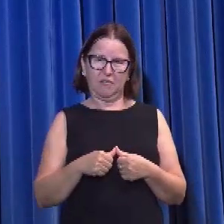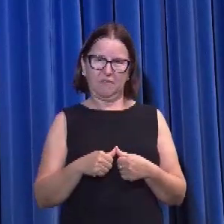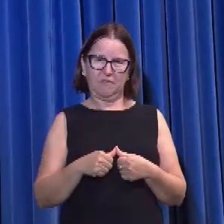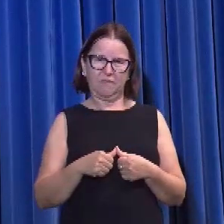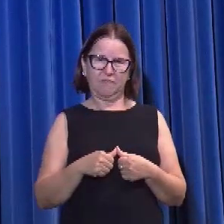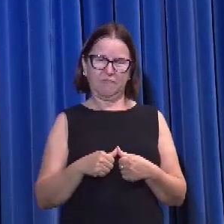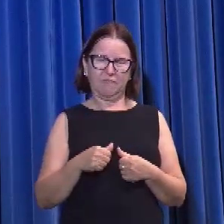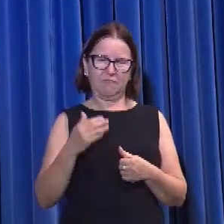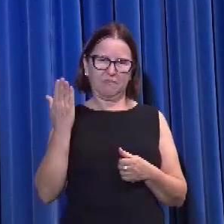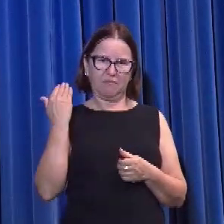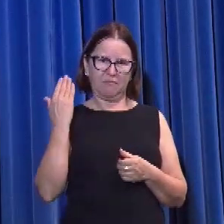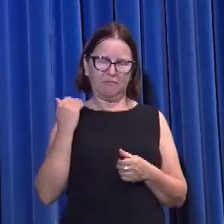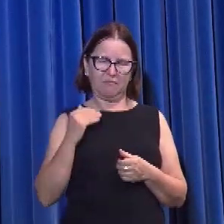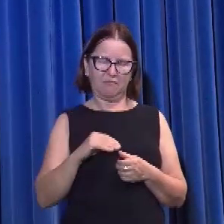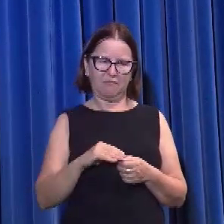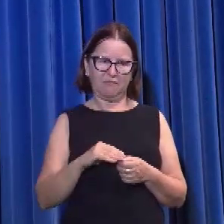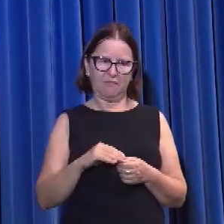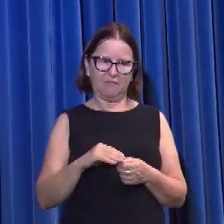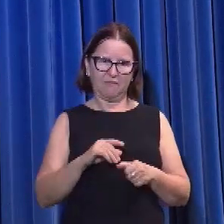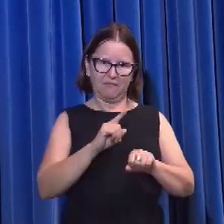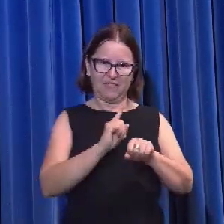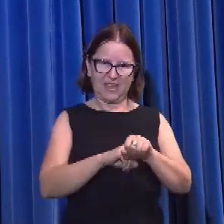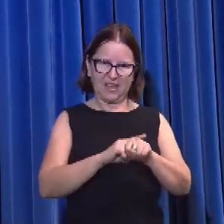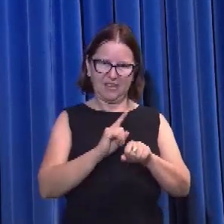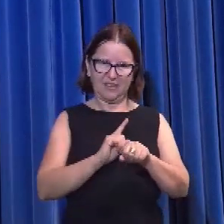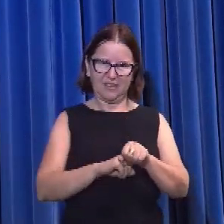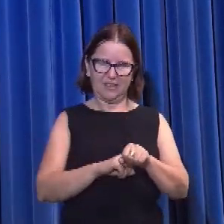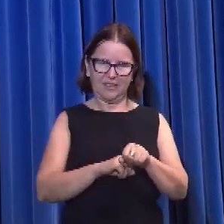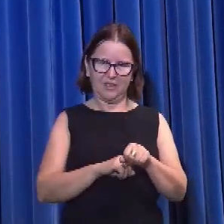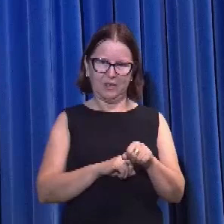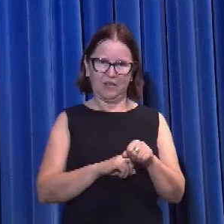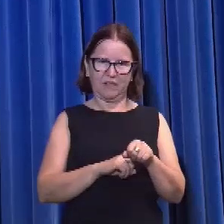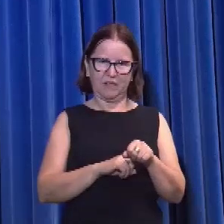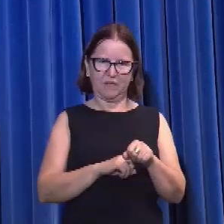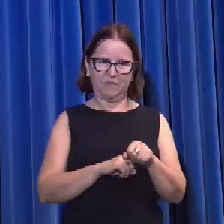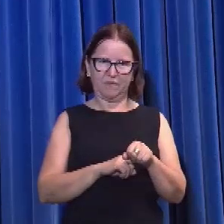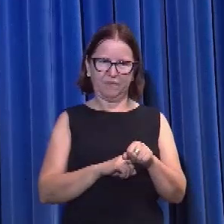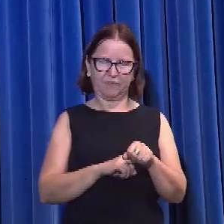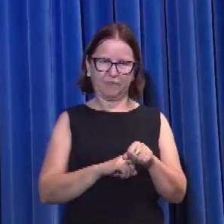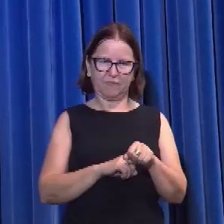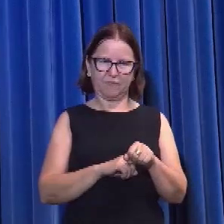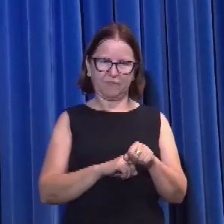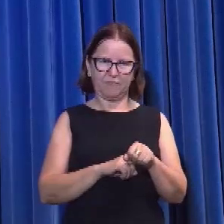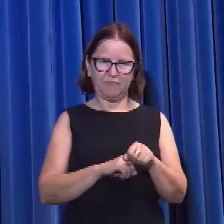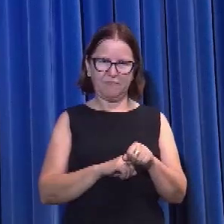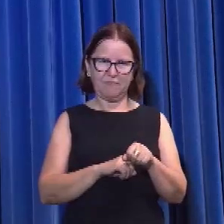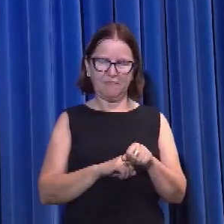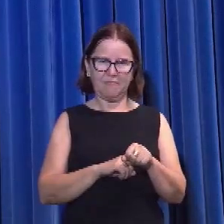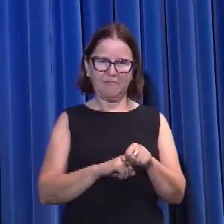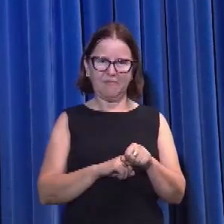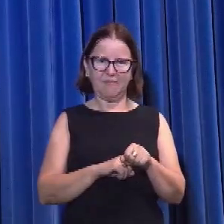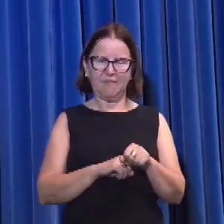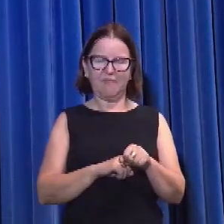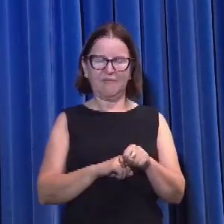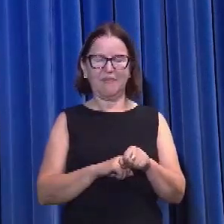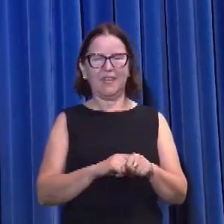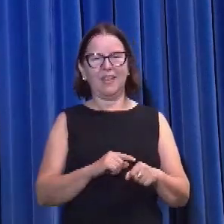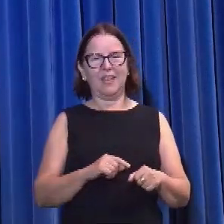naquele tempo da turma do hippie, dos hippies,